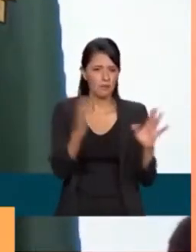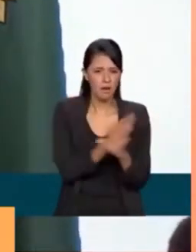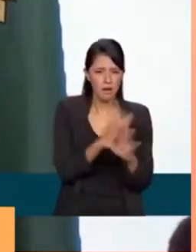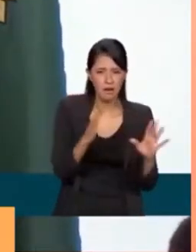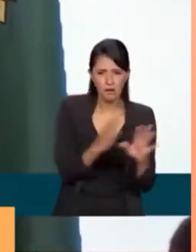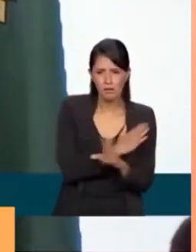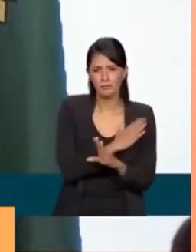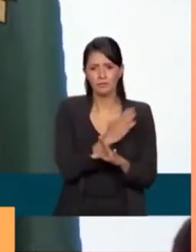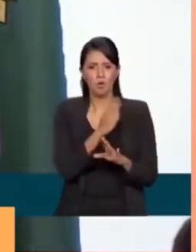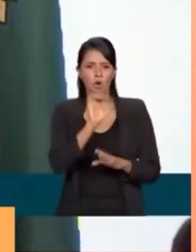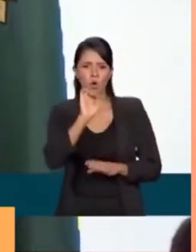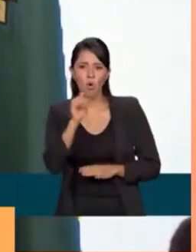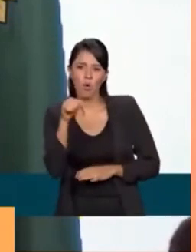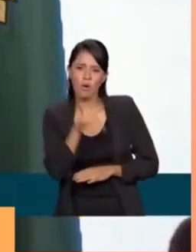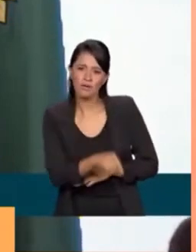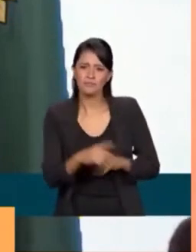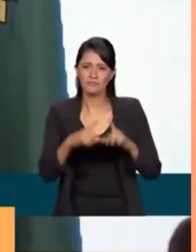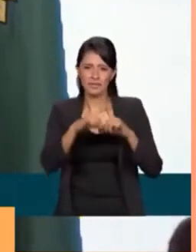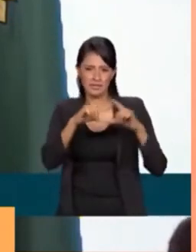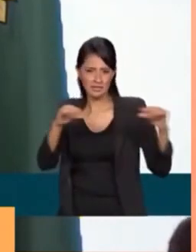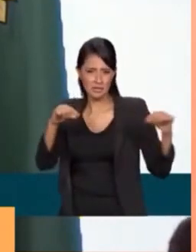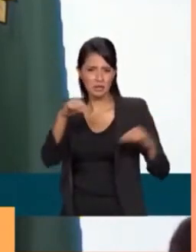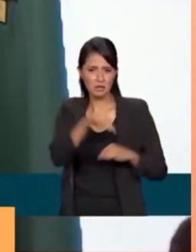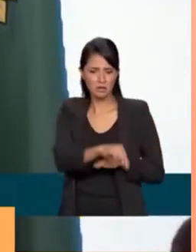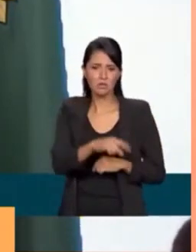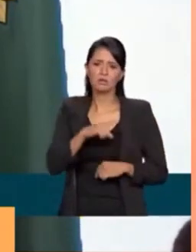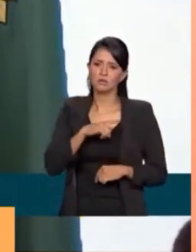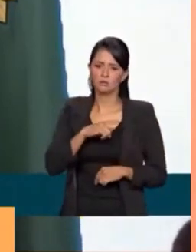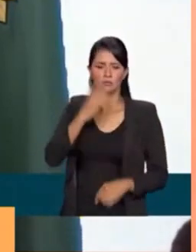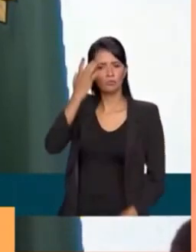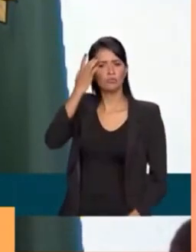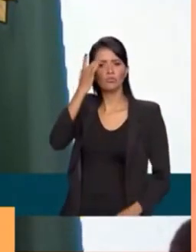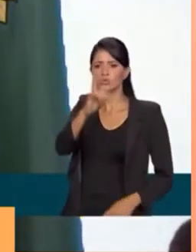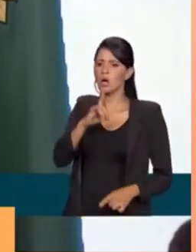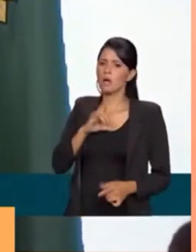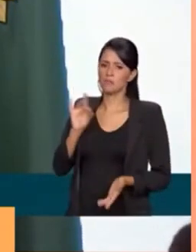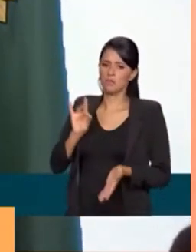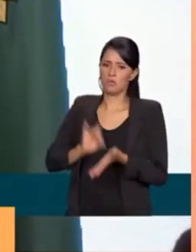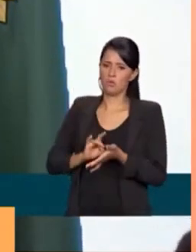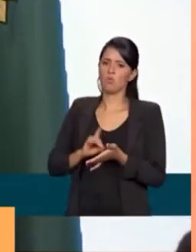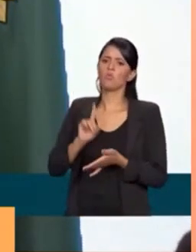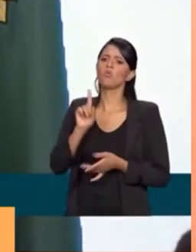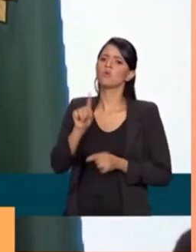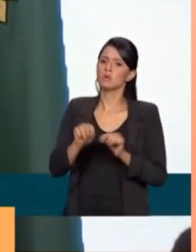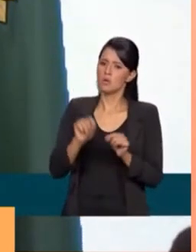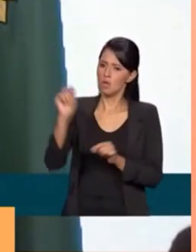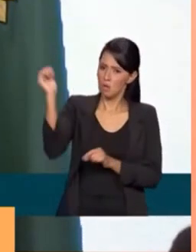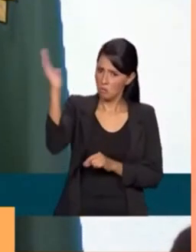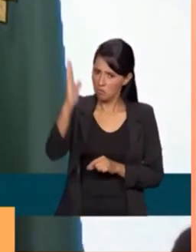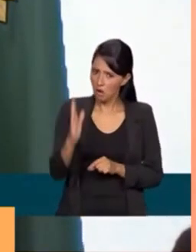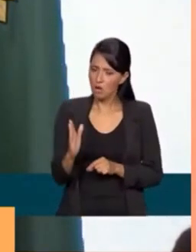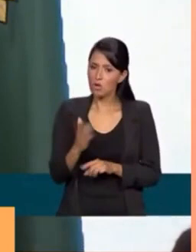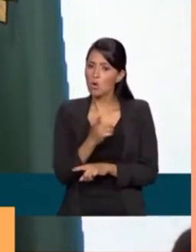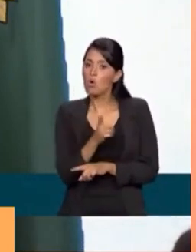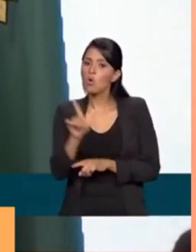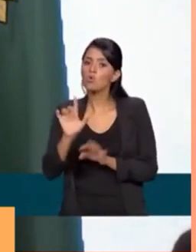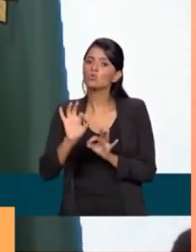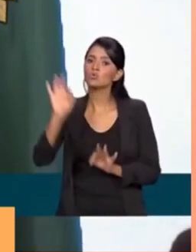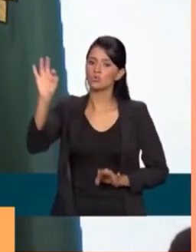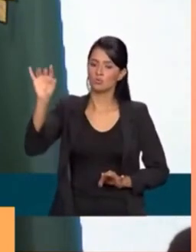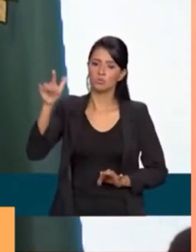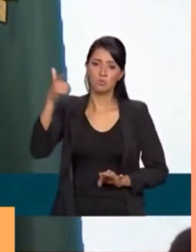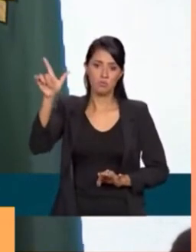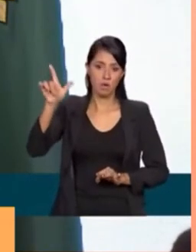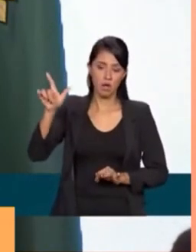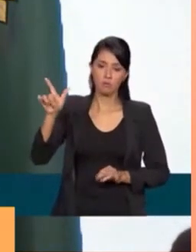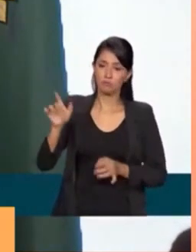então o Lula volta o programa mas volta destacando que o programa Mais